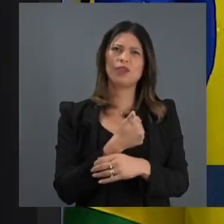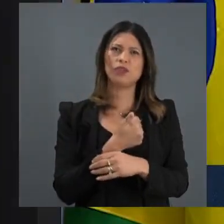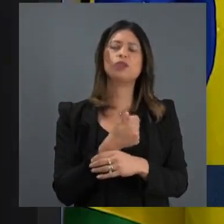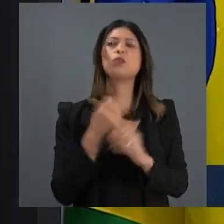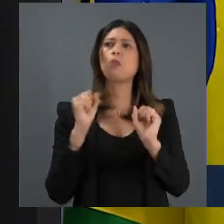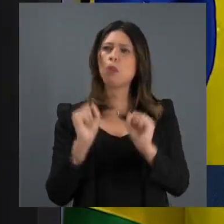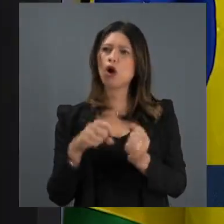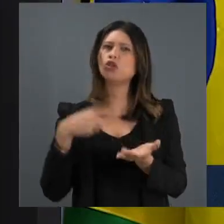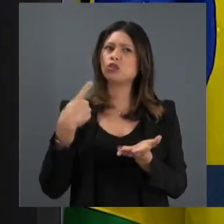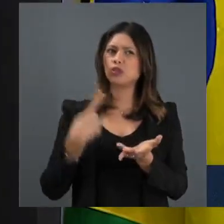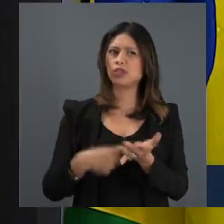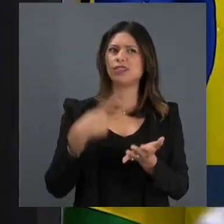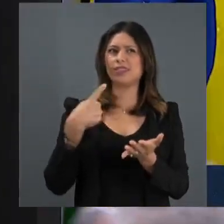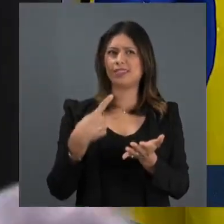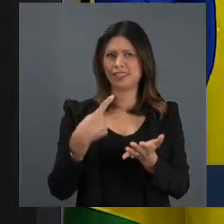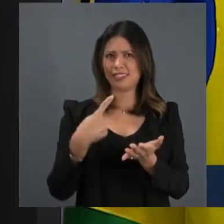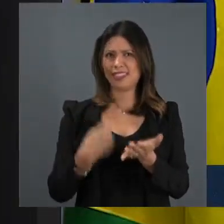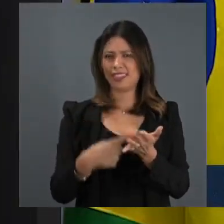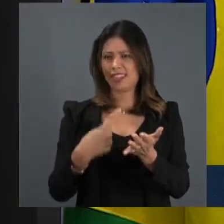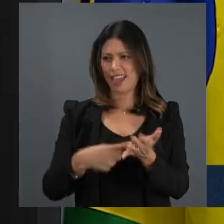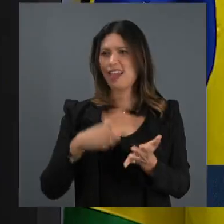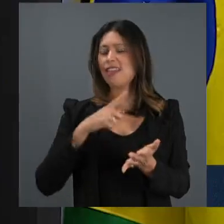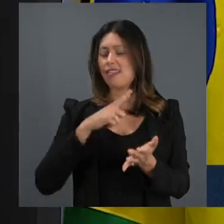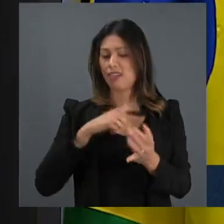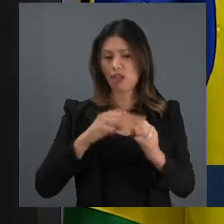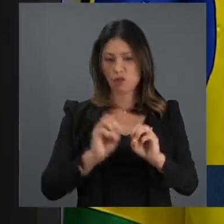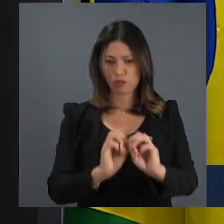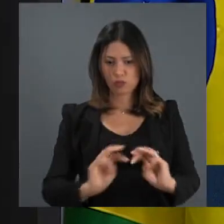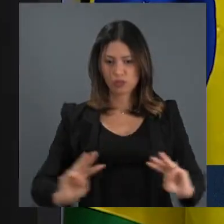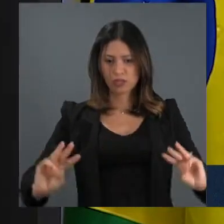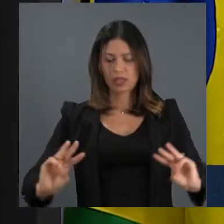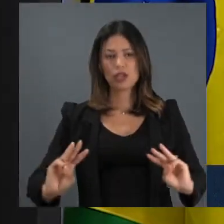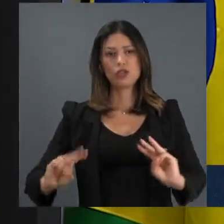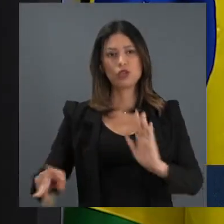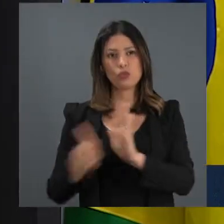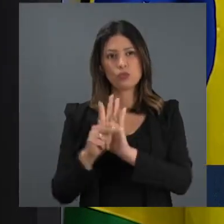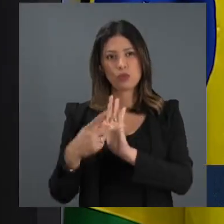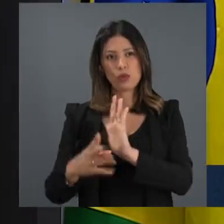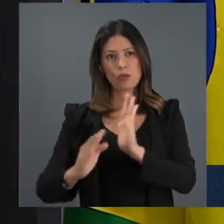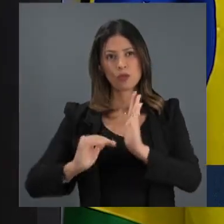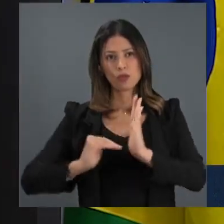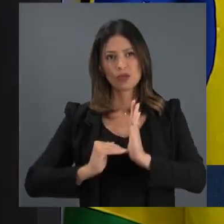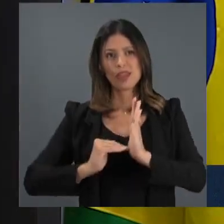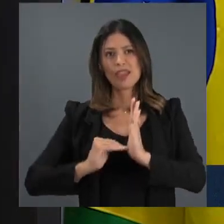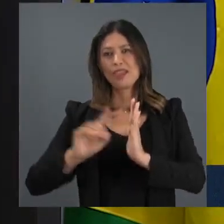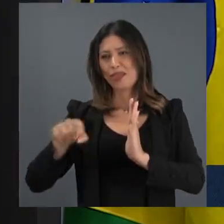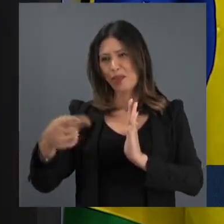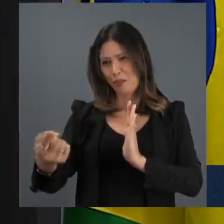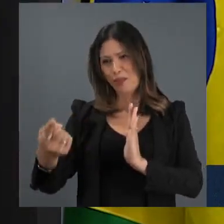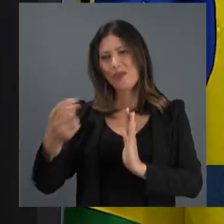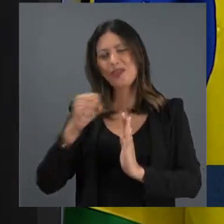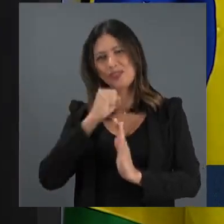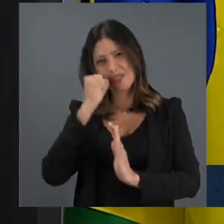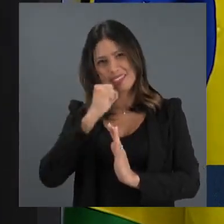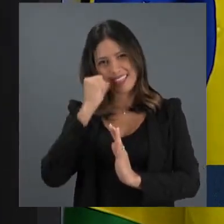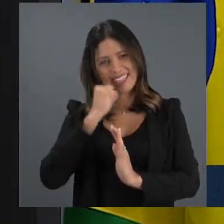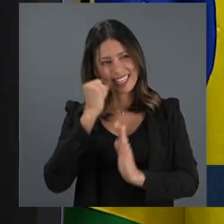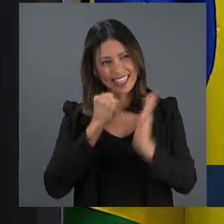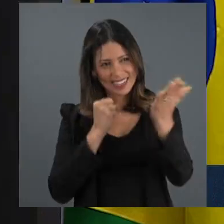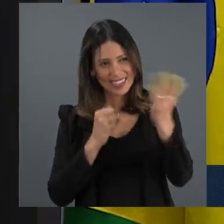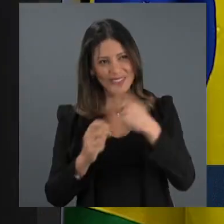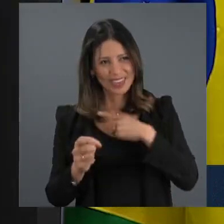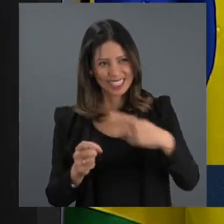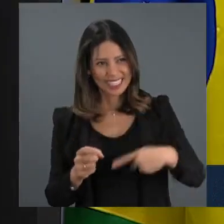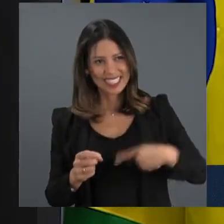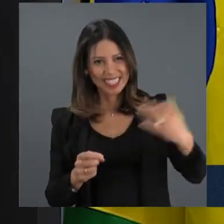a visita aí, tem o site do Senado, que daqui a pouco o doutor Irã vai dar, porque